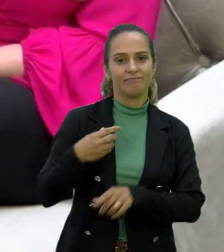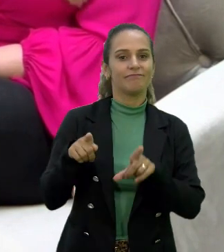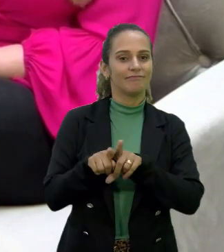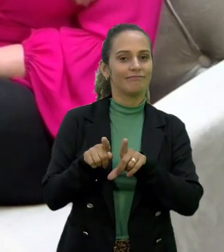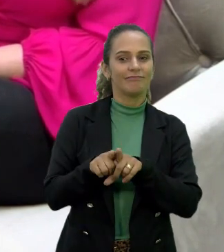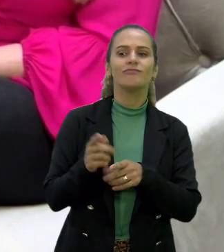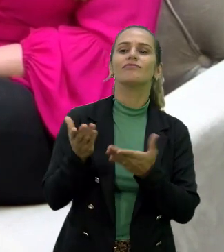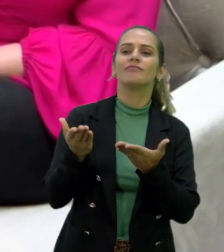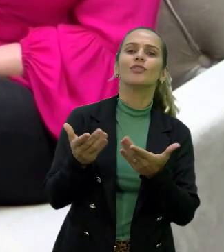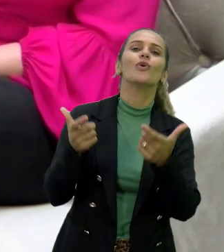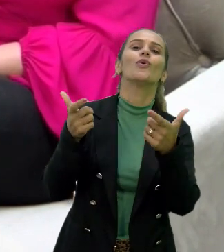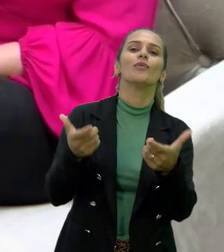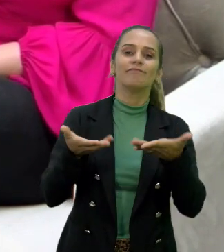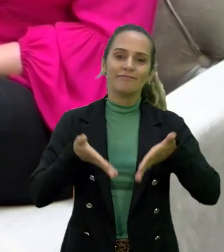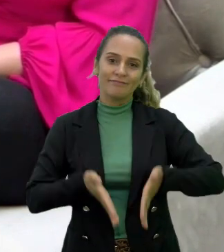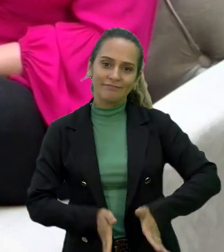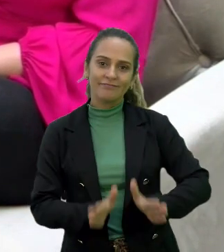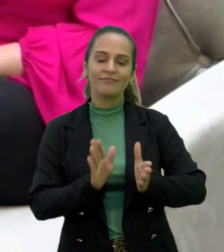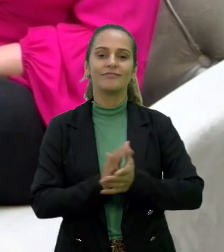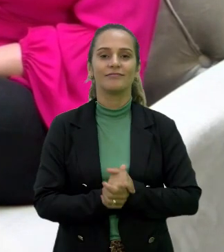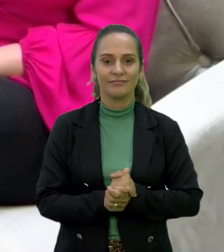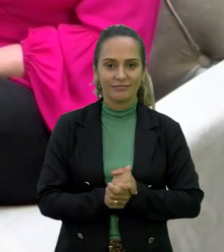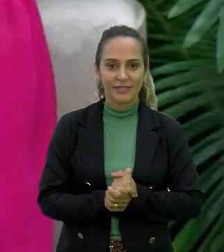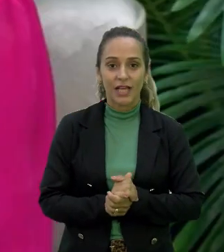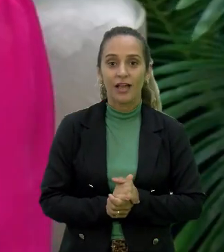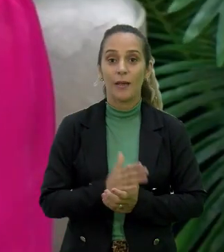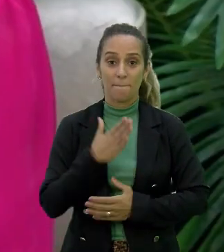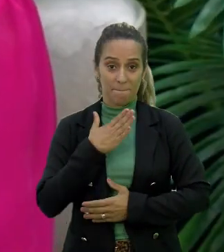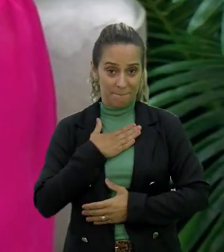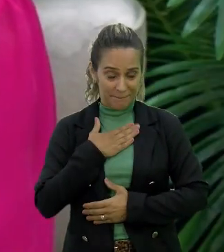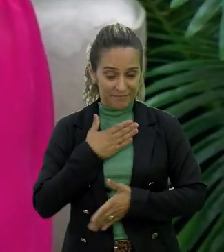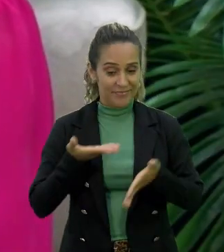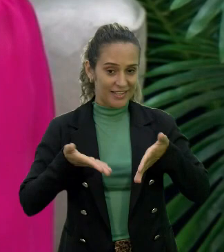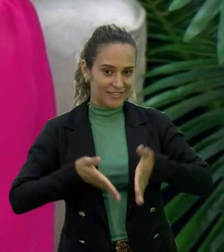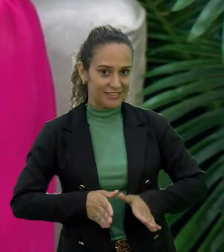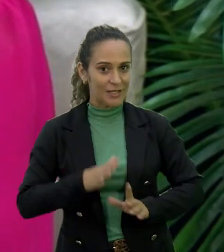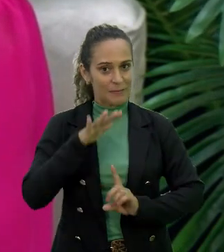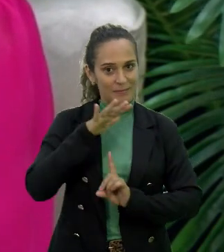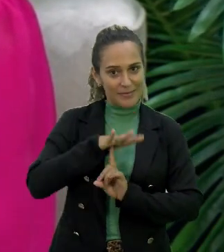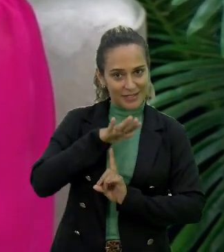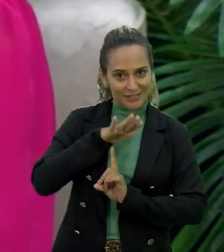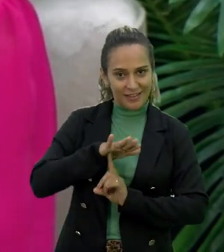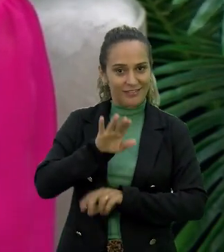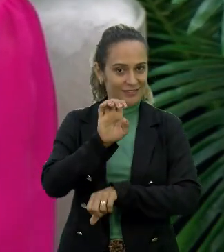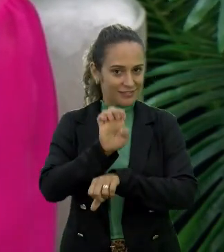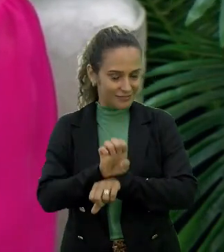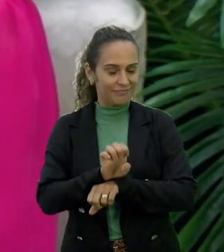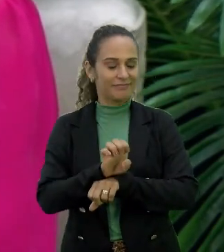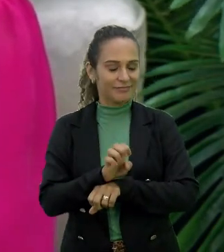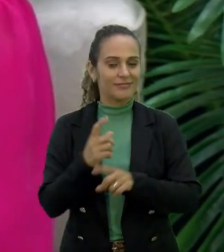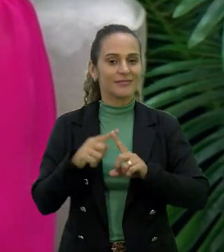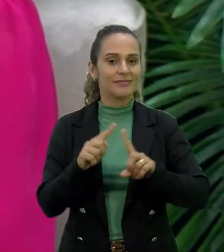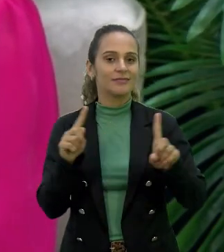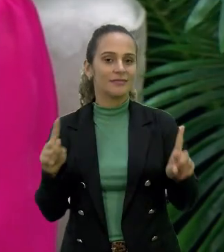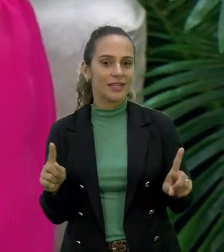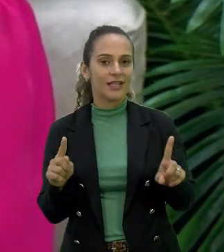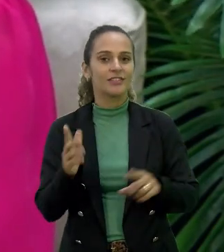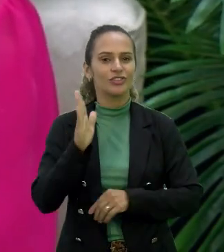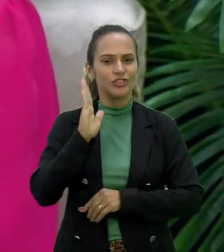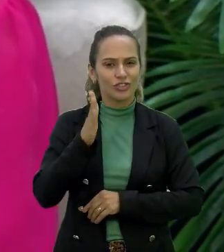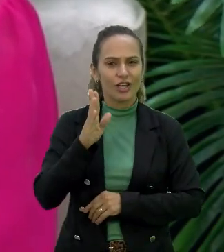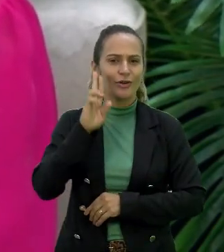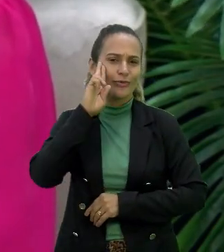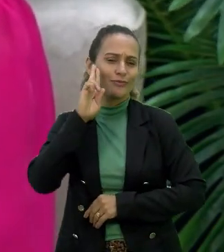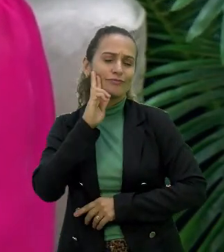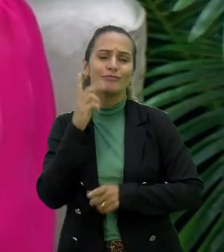Deputado é de onde Eu Na verdade eu nasci no Paraná né mas eu